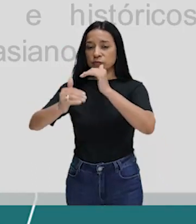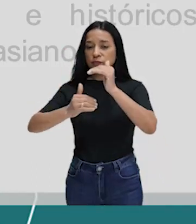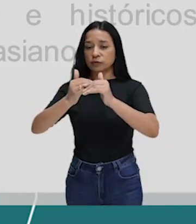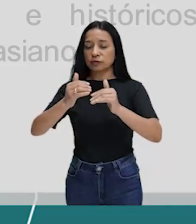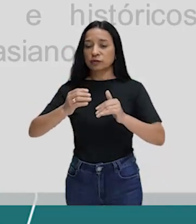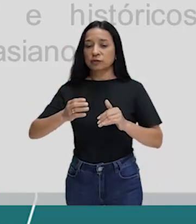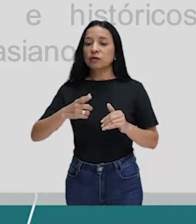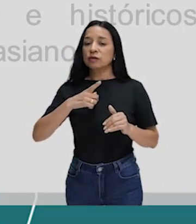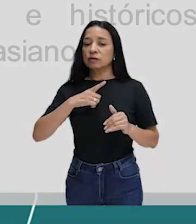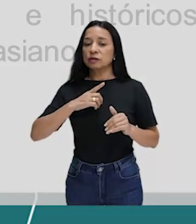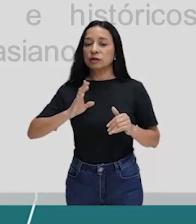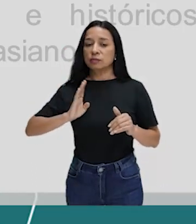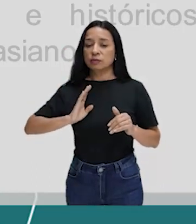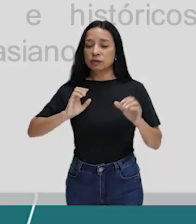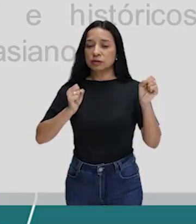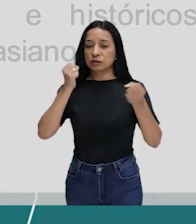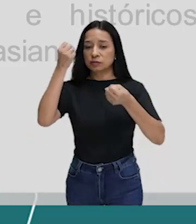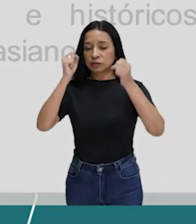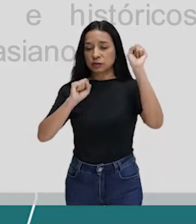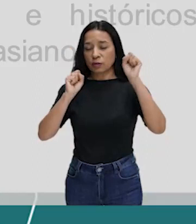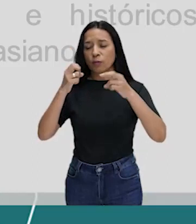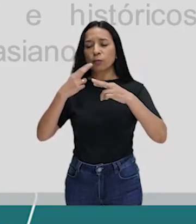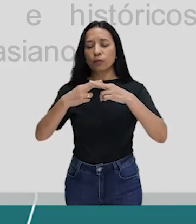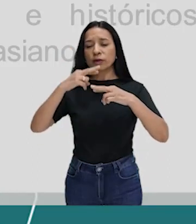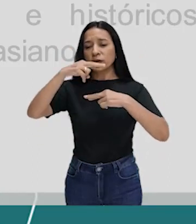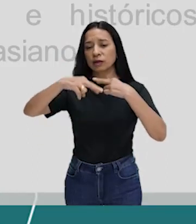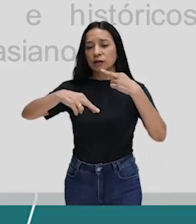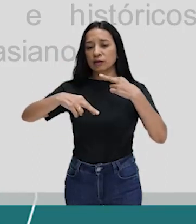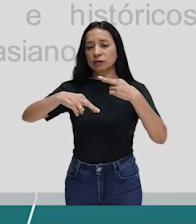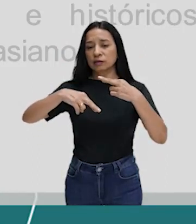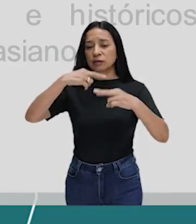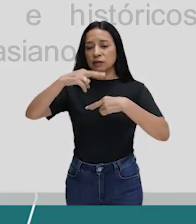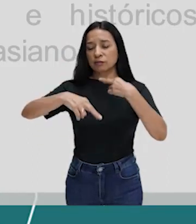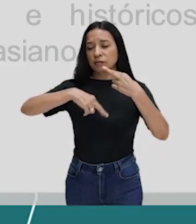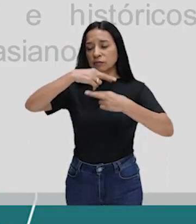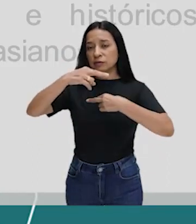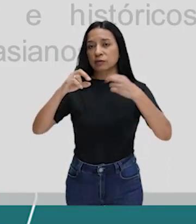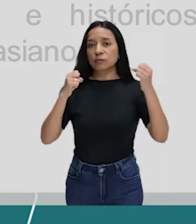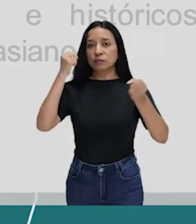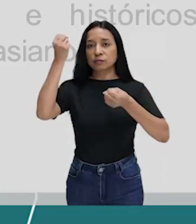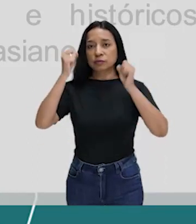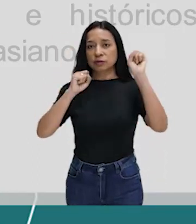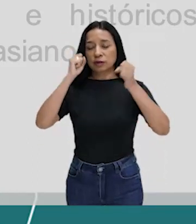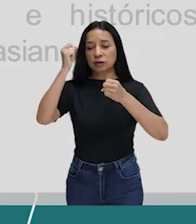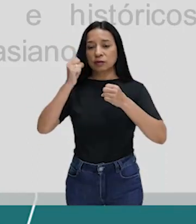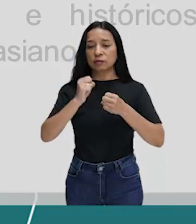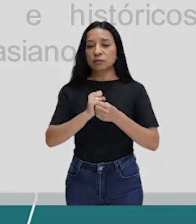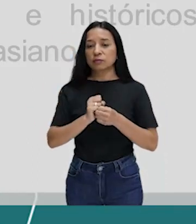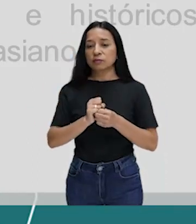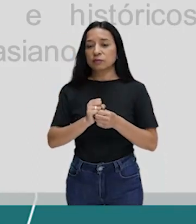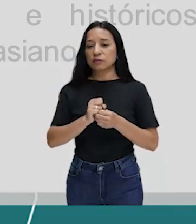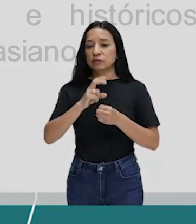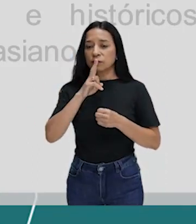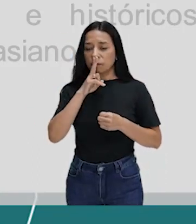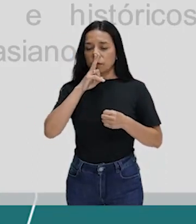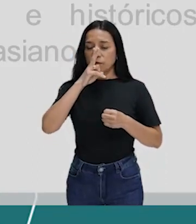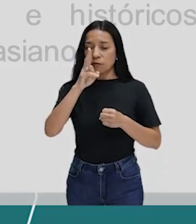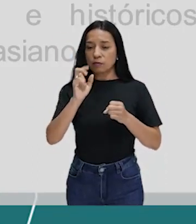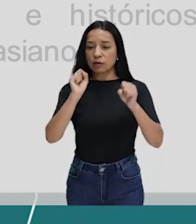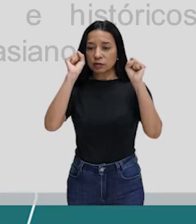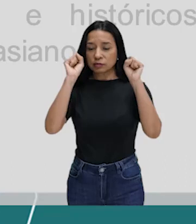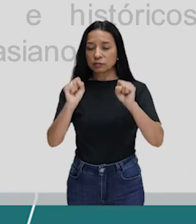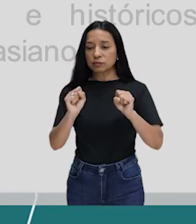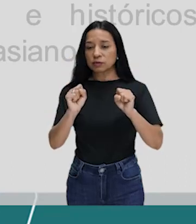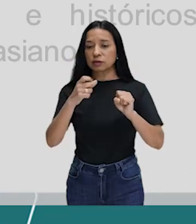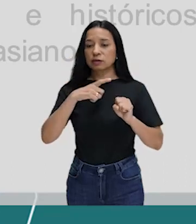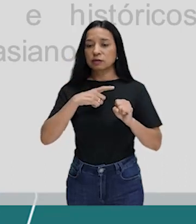a burguesia industrial, por quê? Por causa da reforma não, gente, da Revolução Industrial, que se consolidava no poder. Então, eu